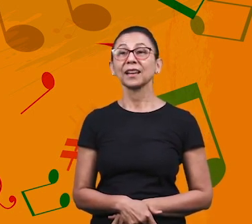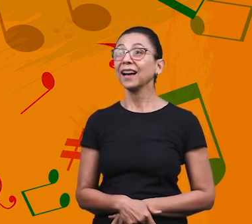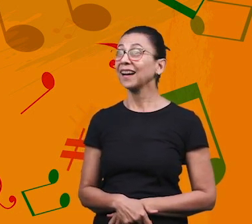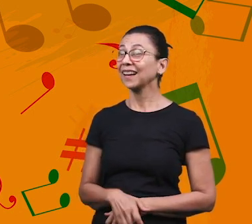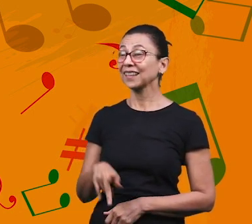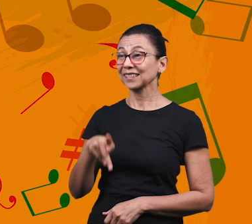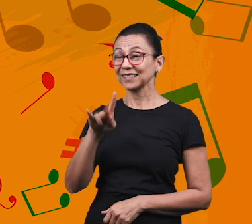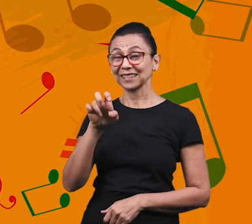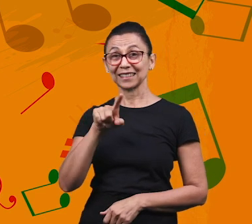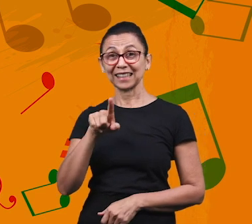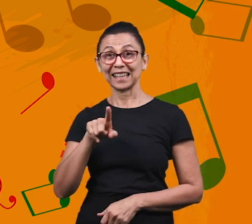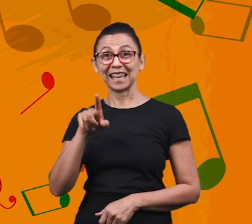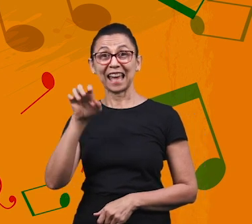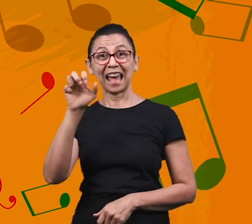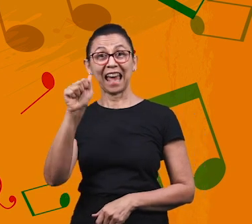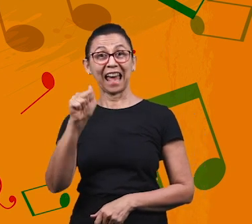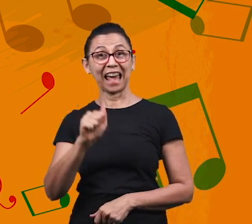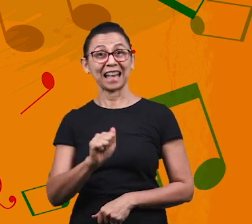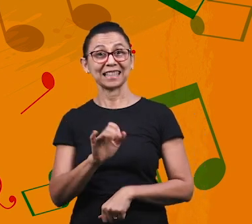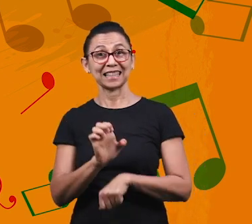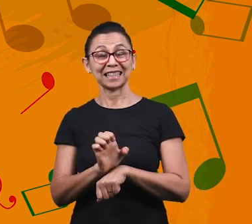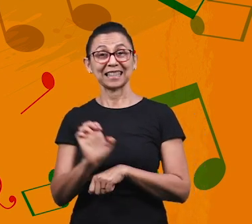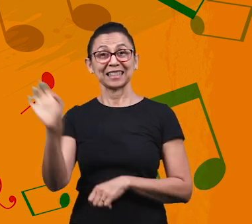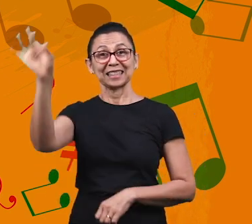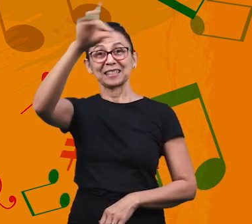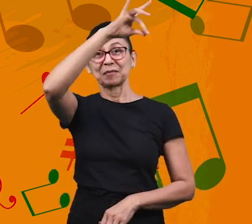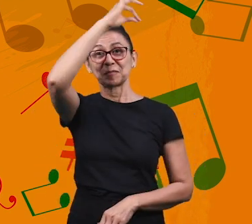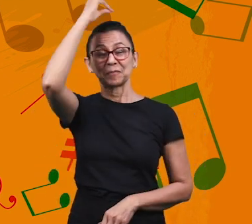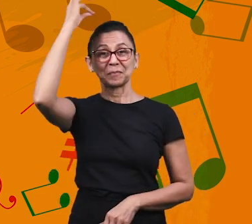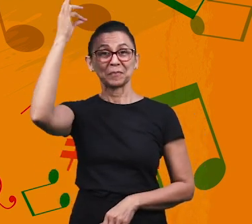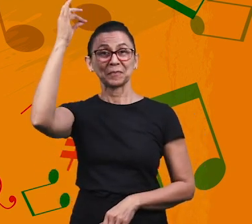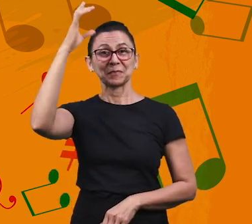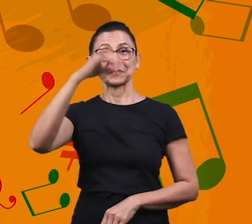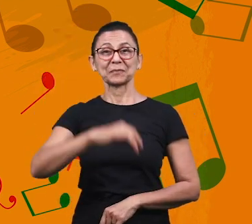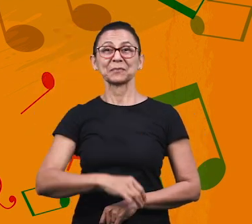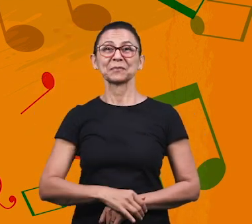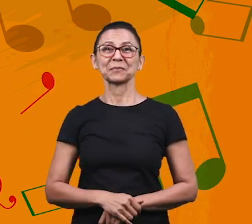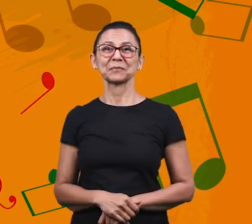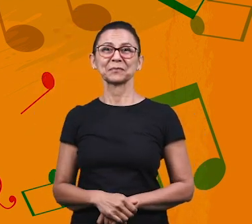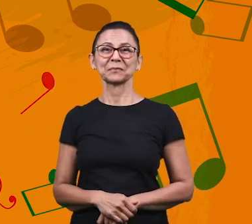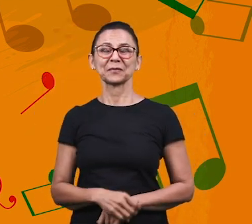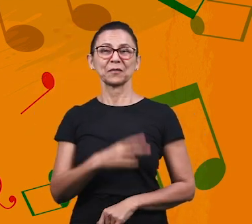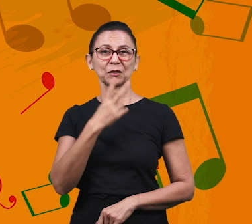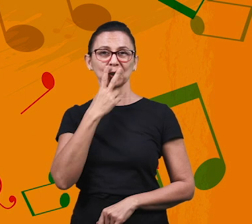Celle-ci, c'est Kézia, de Vitória, Espírito Santo. Espírito Santo.